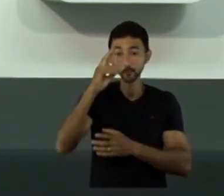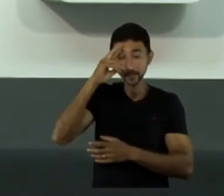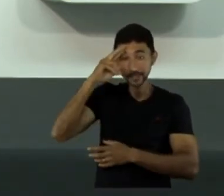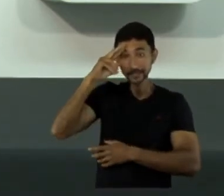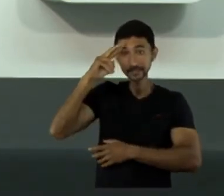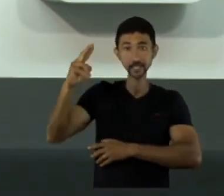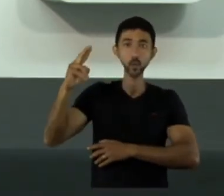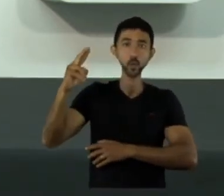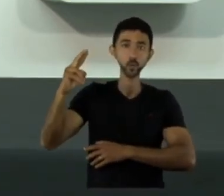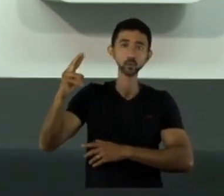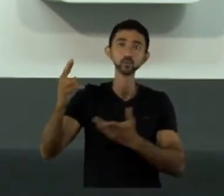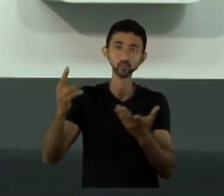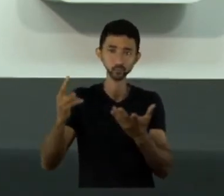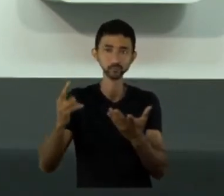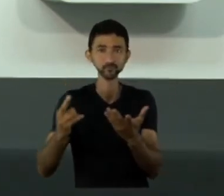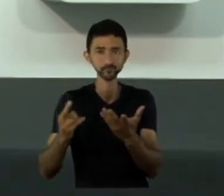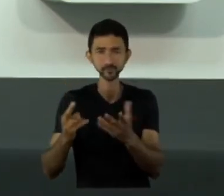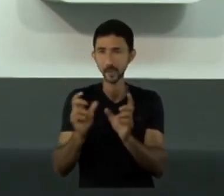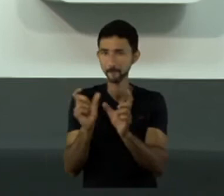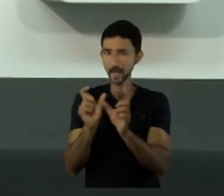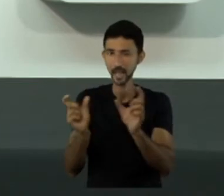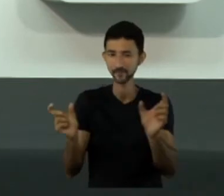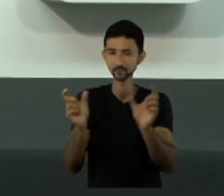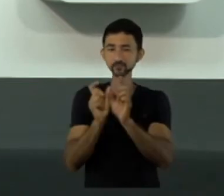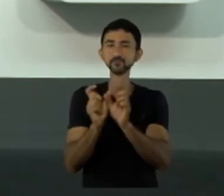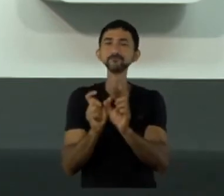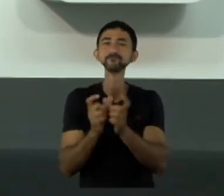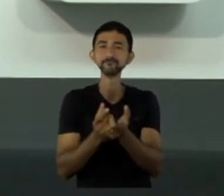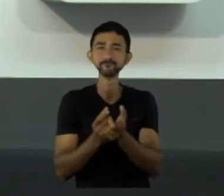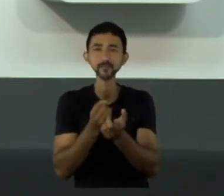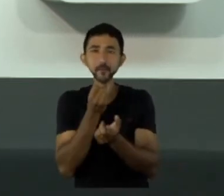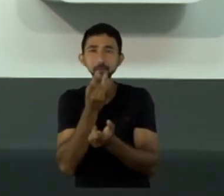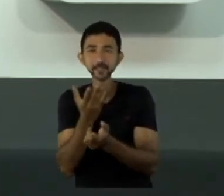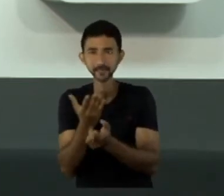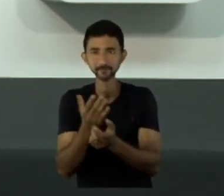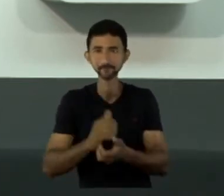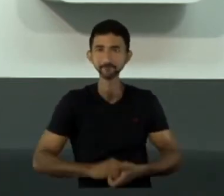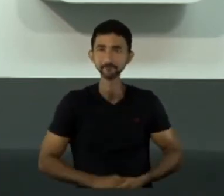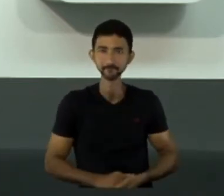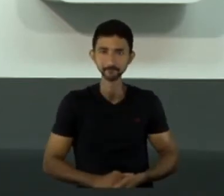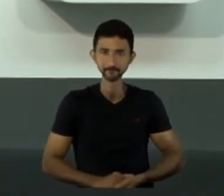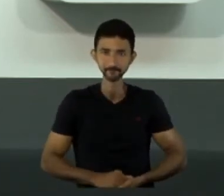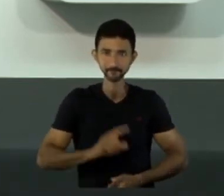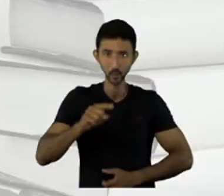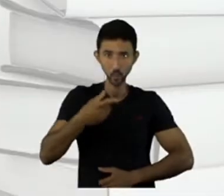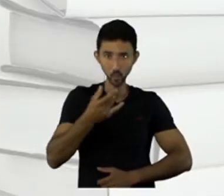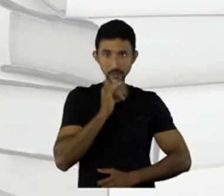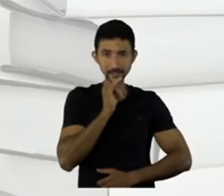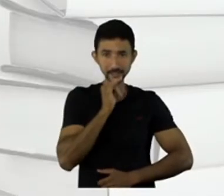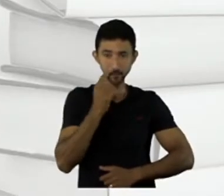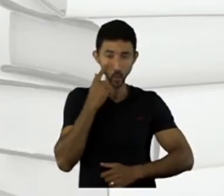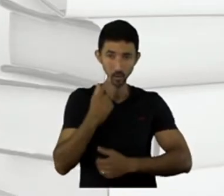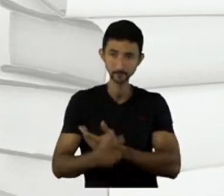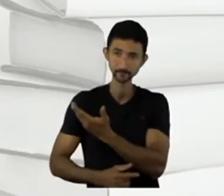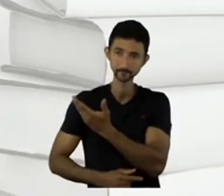Senhor Curupira. Deixa de ser uma palavra, passa a ser uma expressão. Vamos outro exemplo